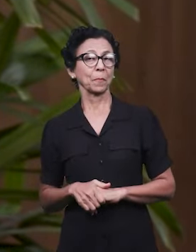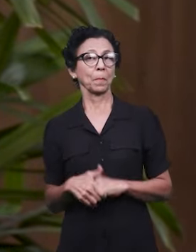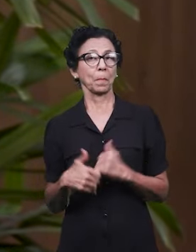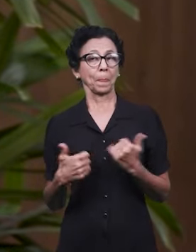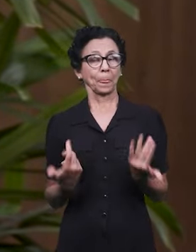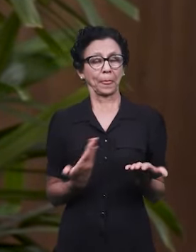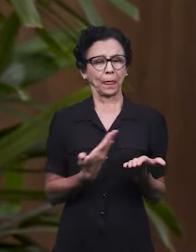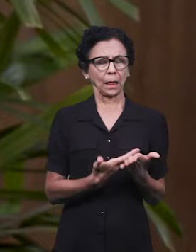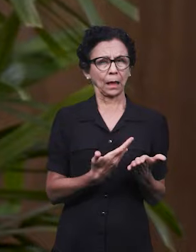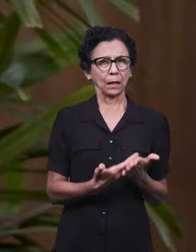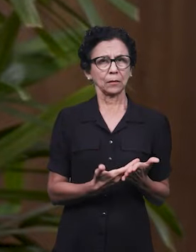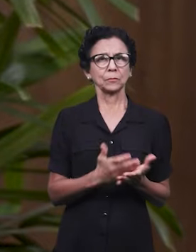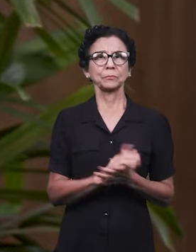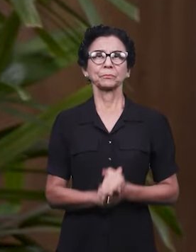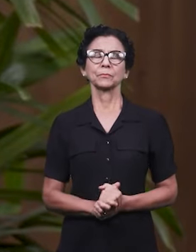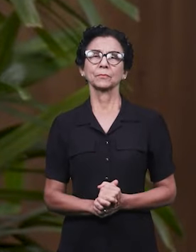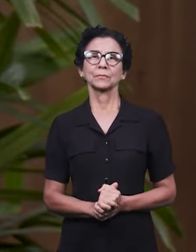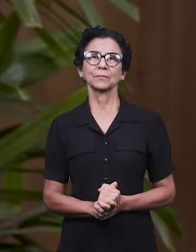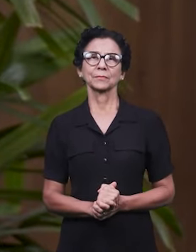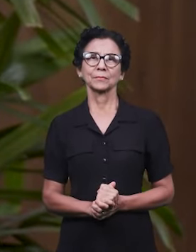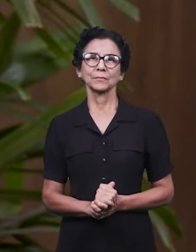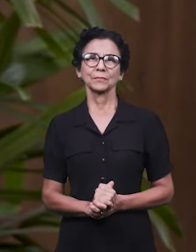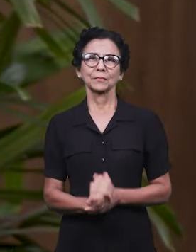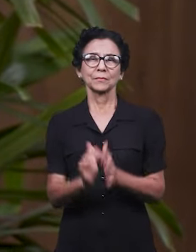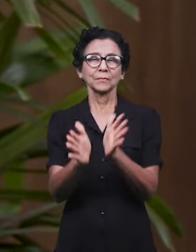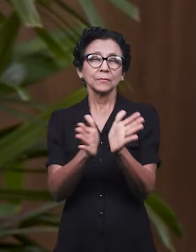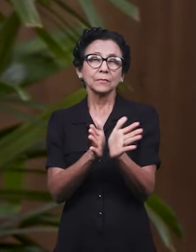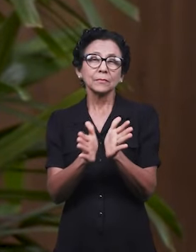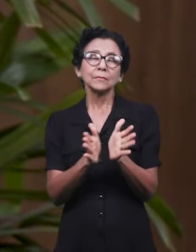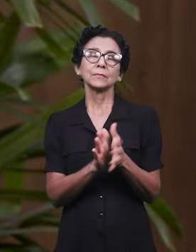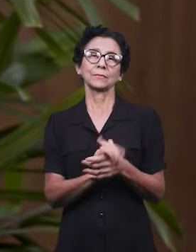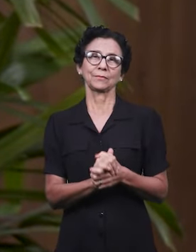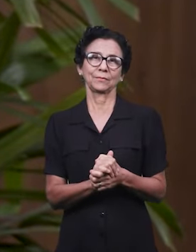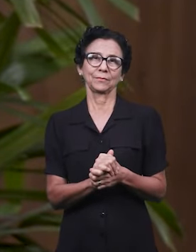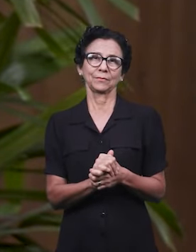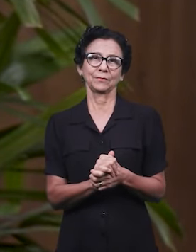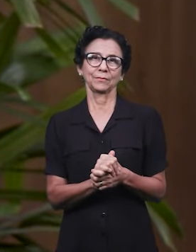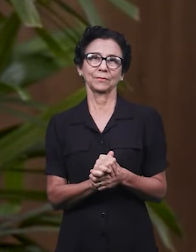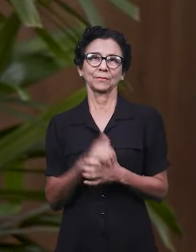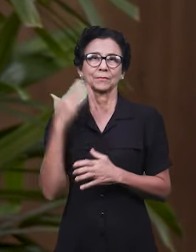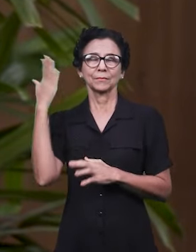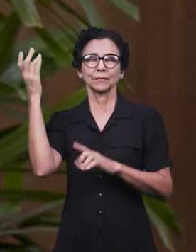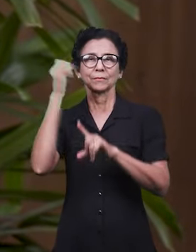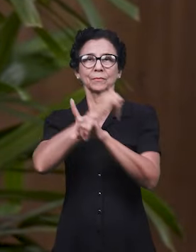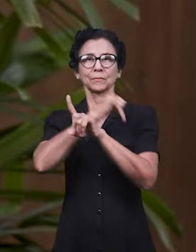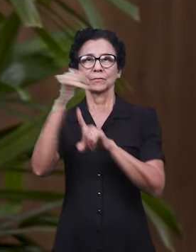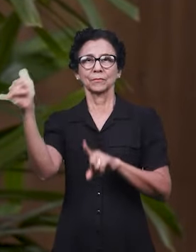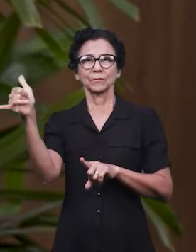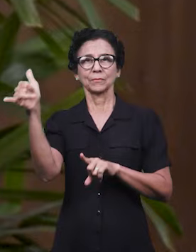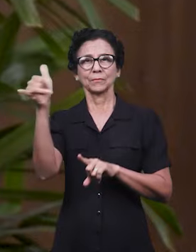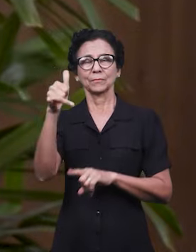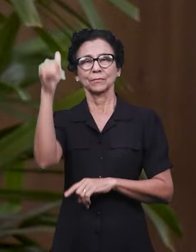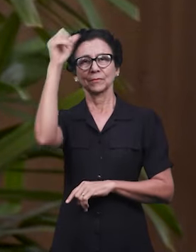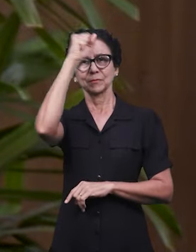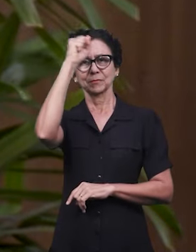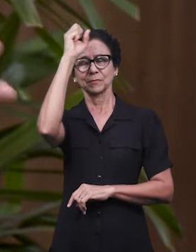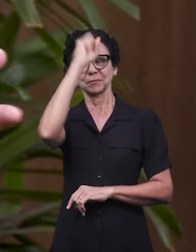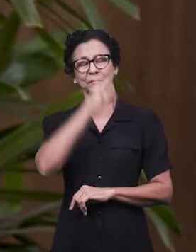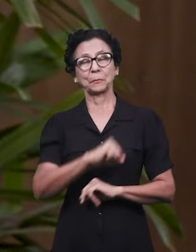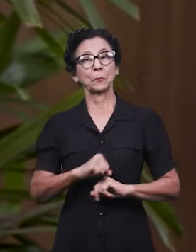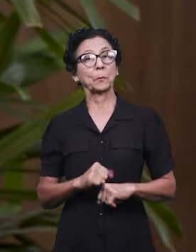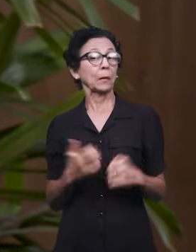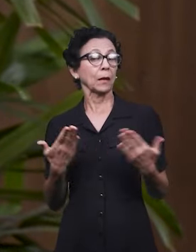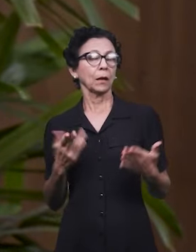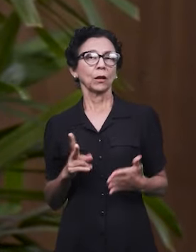as aulas sejam facilitadas quanto à compreensão da mensagem profética da Palavra de Deus. Hoje,